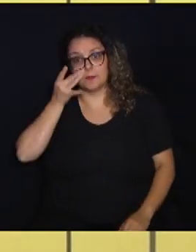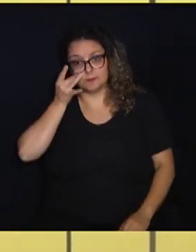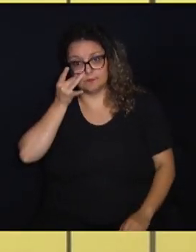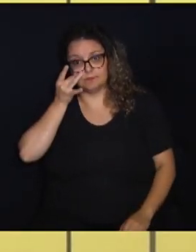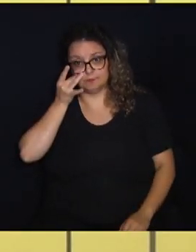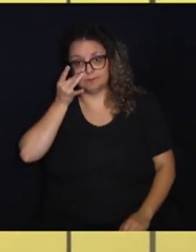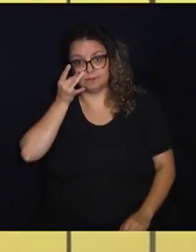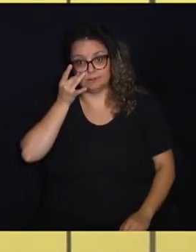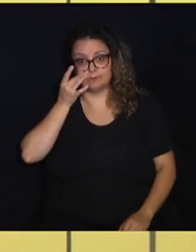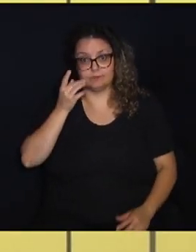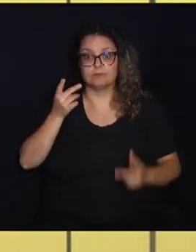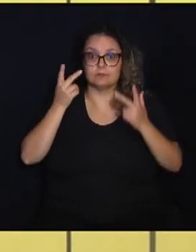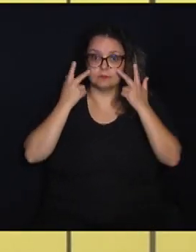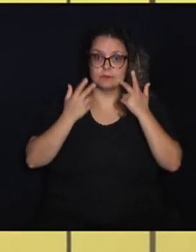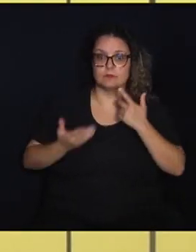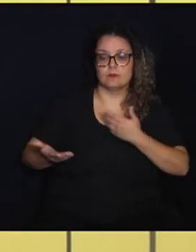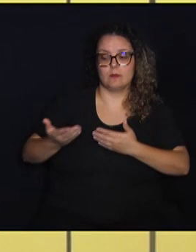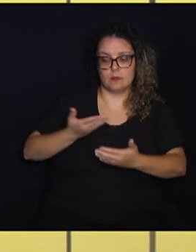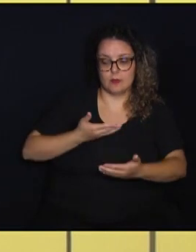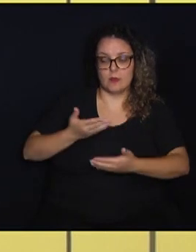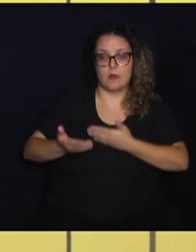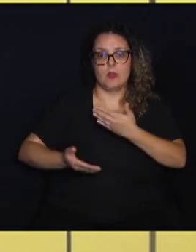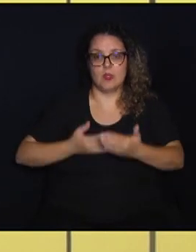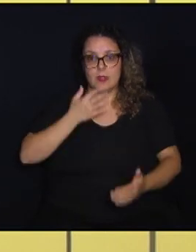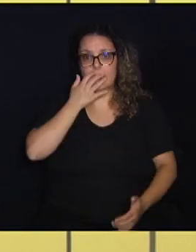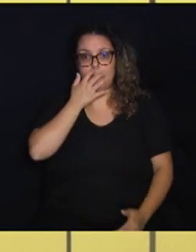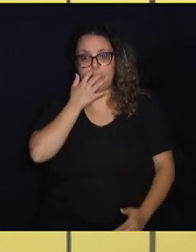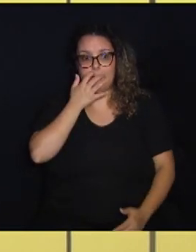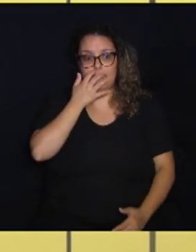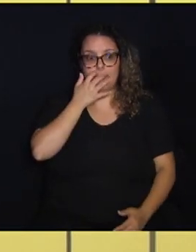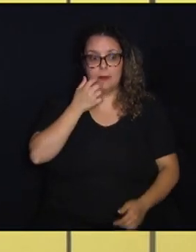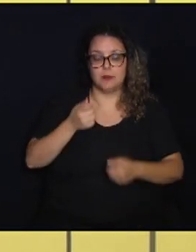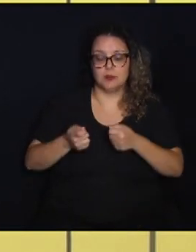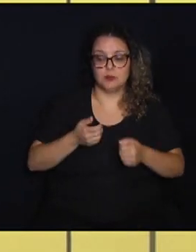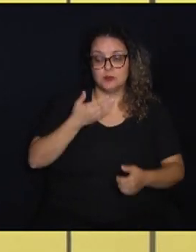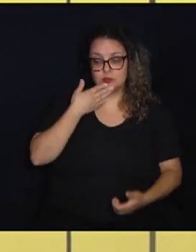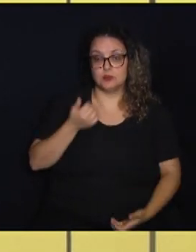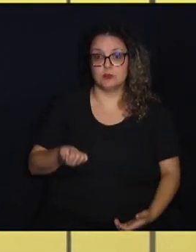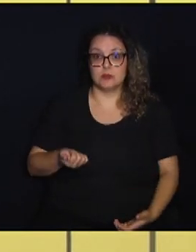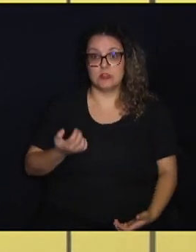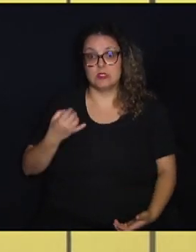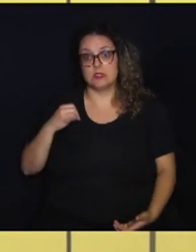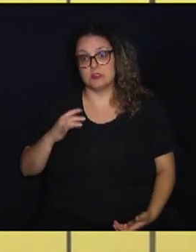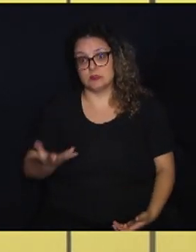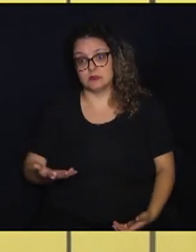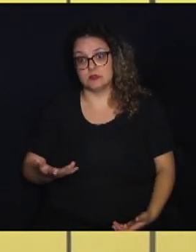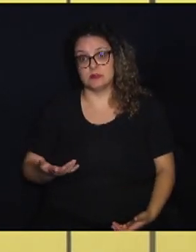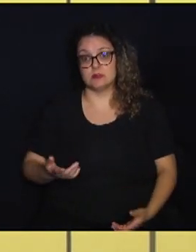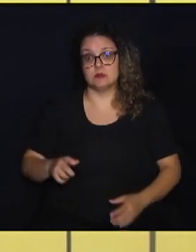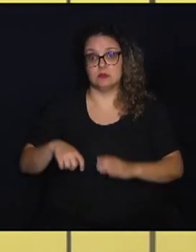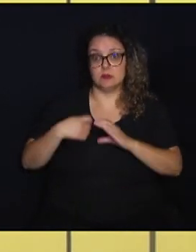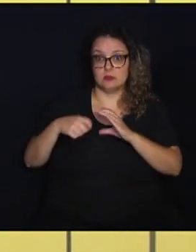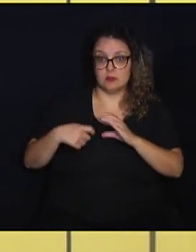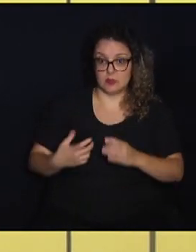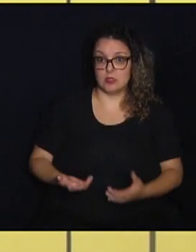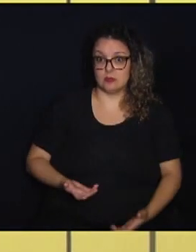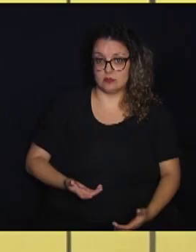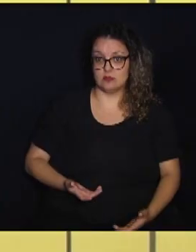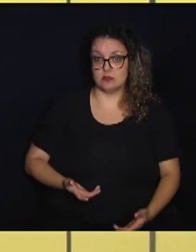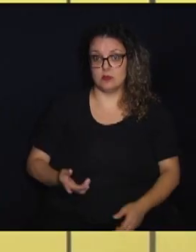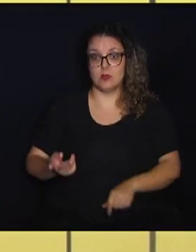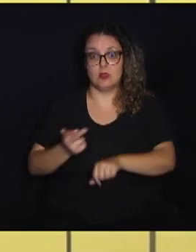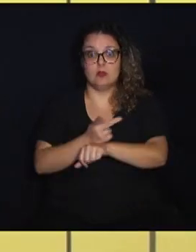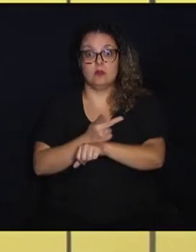vivo, é o melhor normalmente, a caminho. interação e a questão do controle é melhor. Sim. Se for uma aula gravada, que seja uma aula que busque